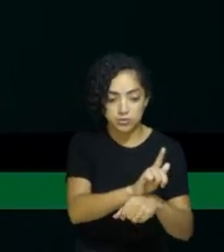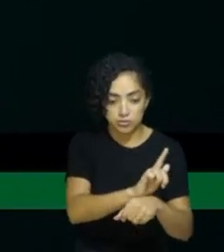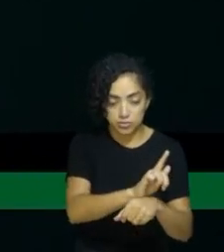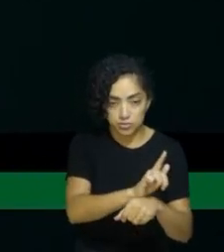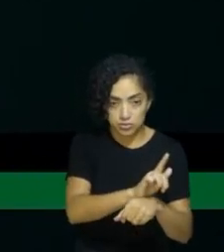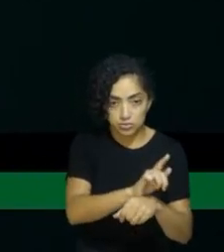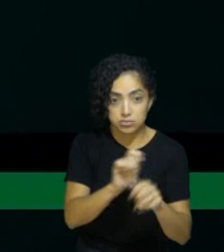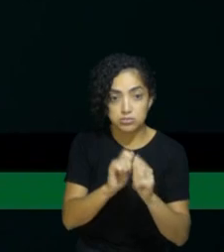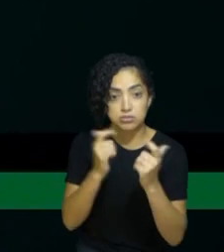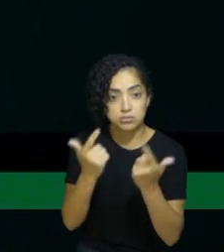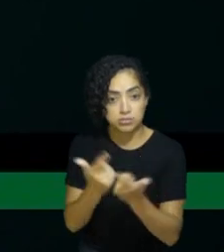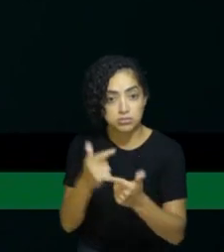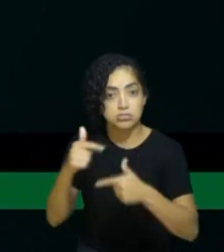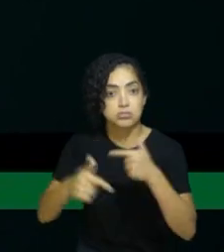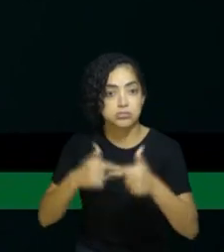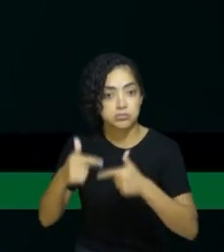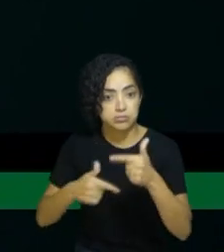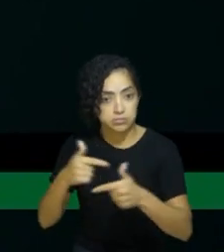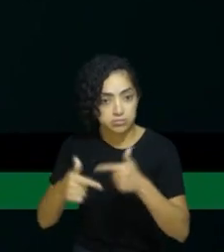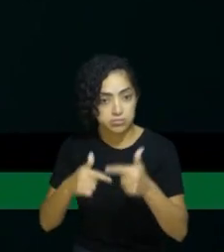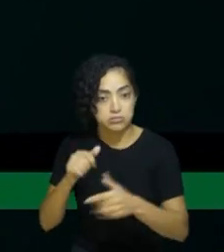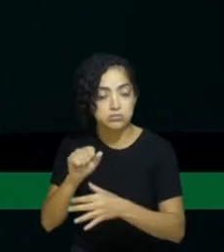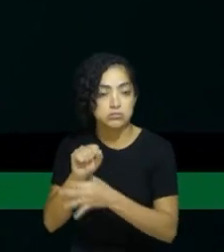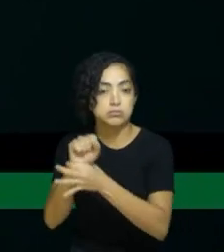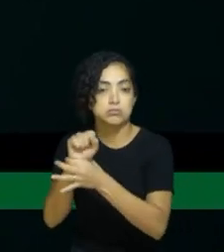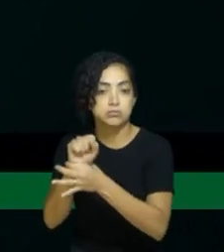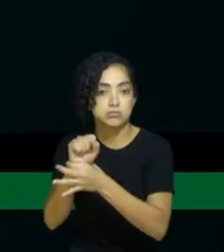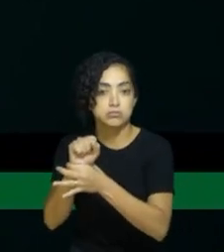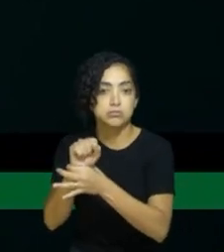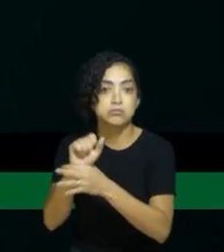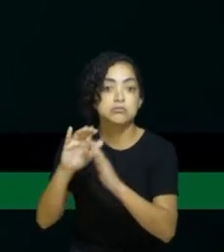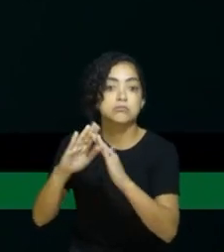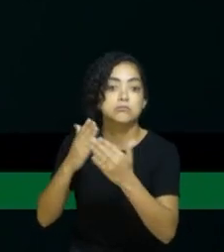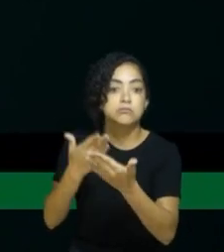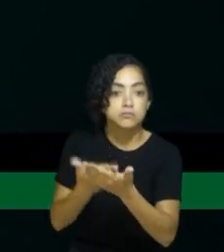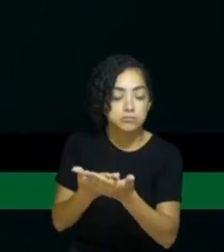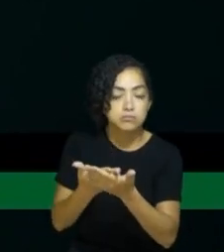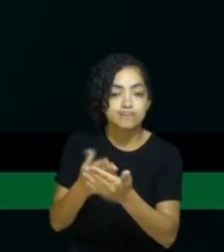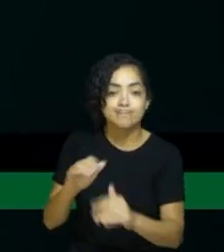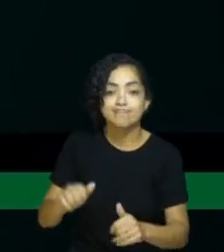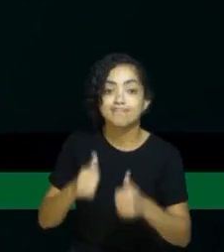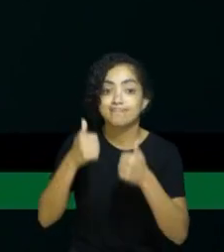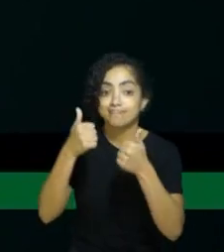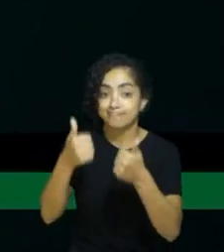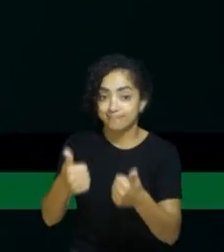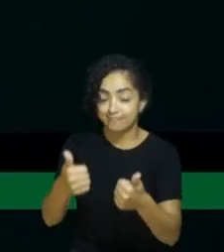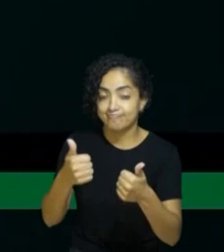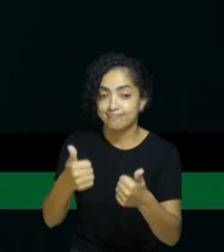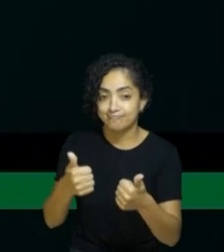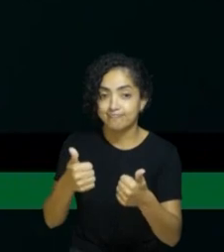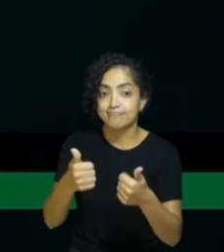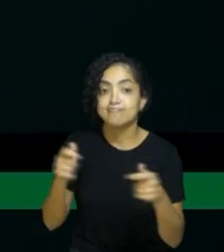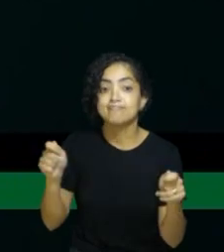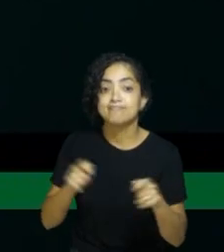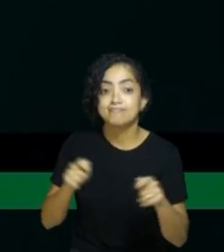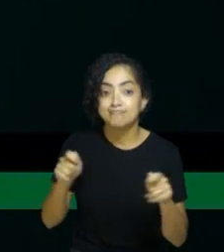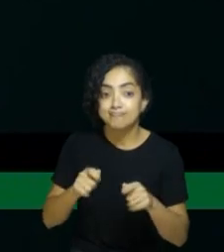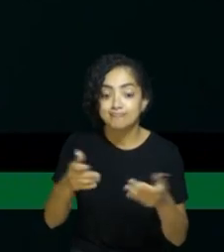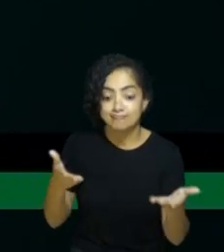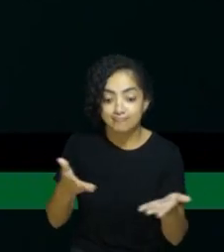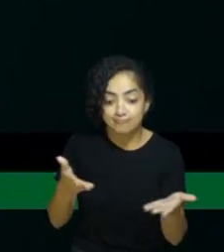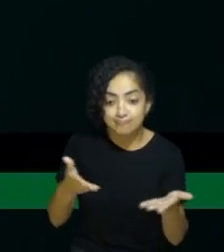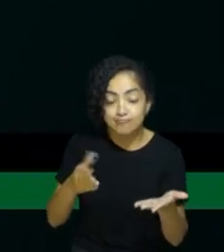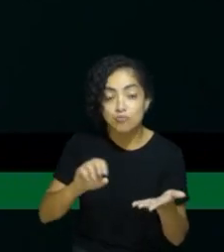que está trabalhando a segurança eh nas escolas vai ser melhorada inclusive Possivelmente na sessão de hoje ou